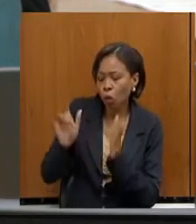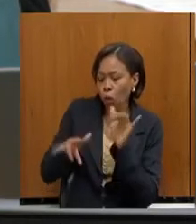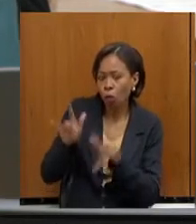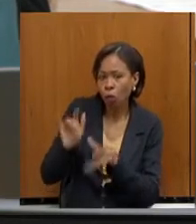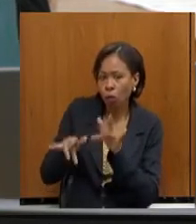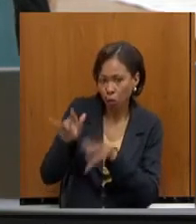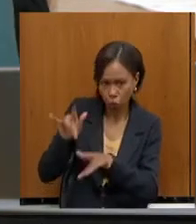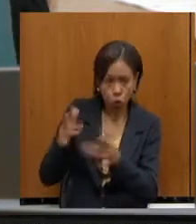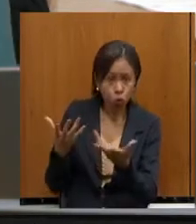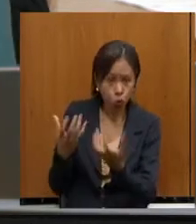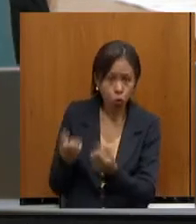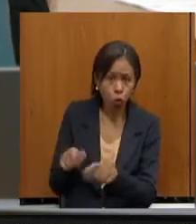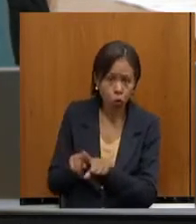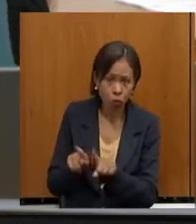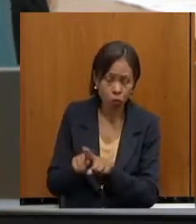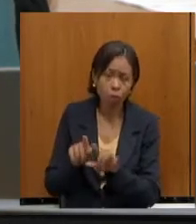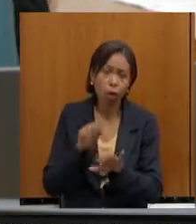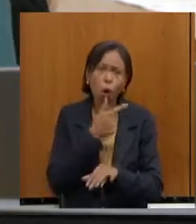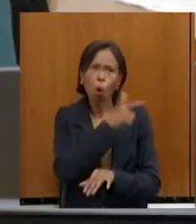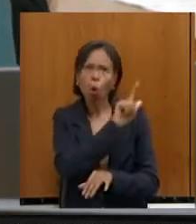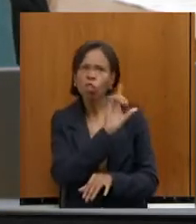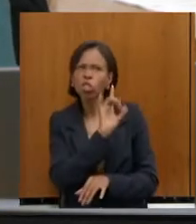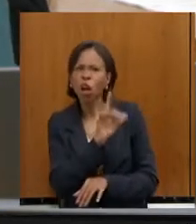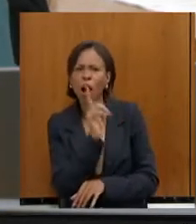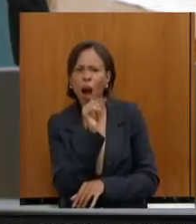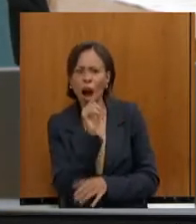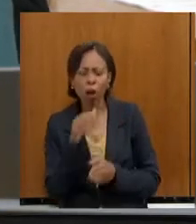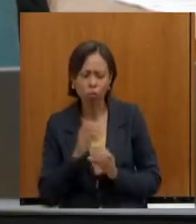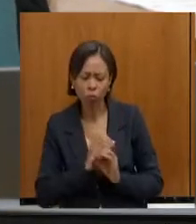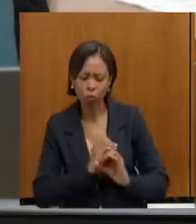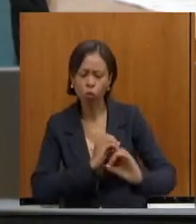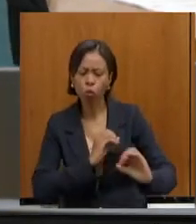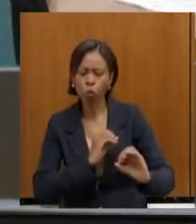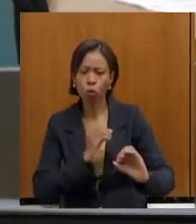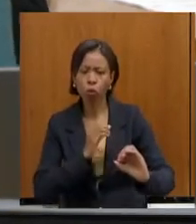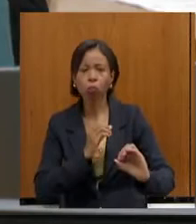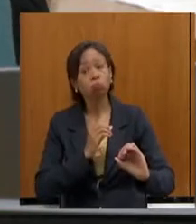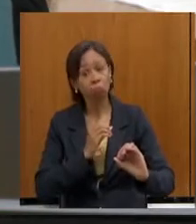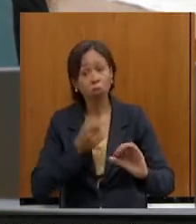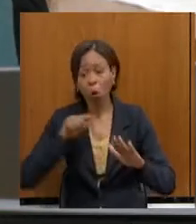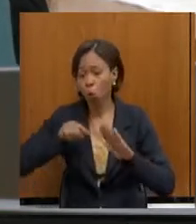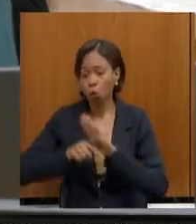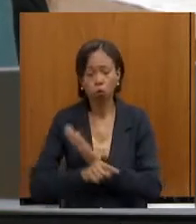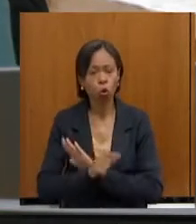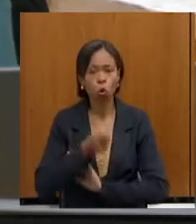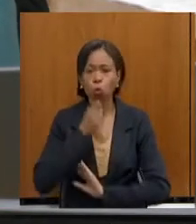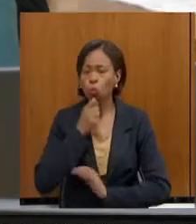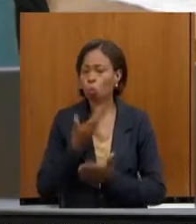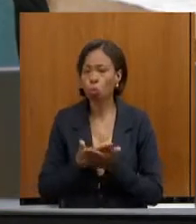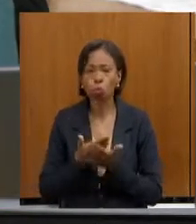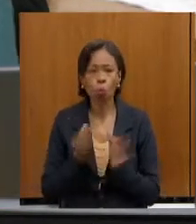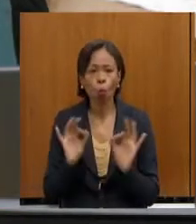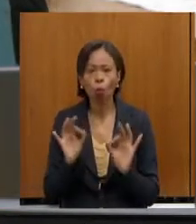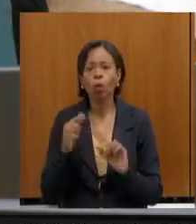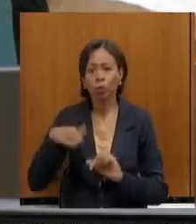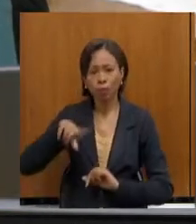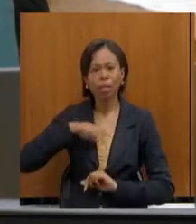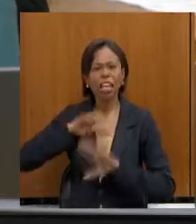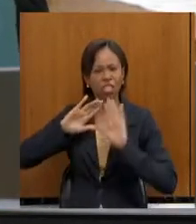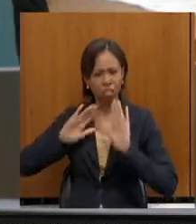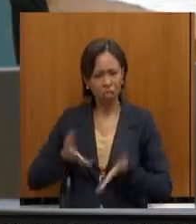de água e esgoto Mas nenhum estado se aprofundou e nós estamos já com isso o nosso planejamento